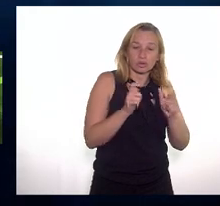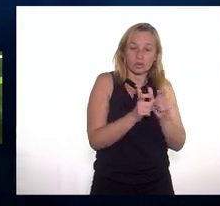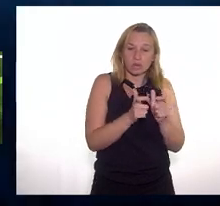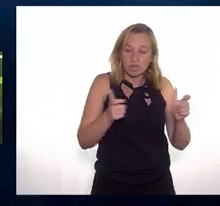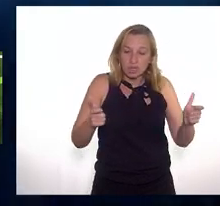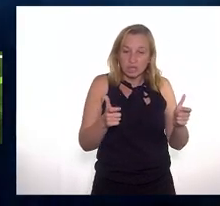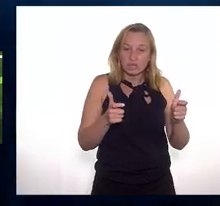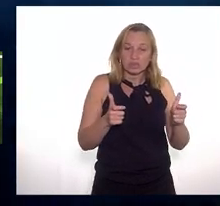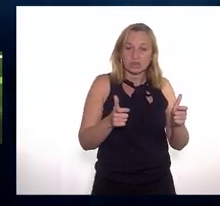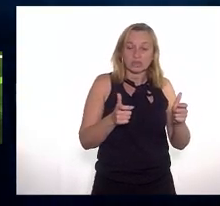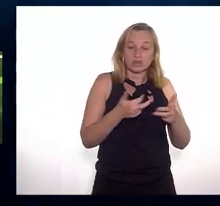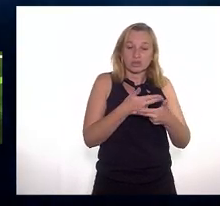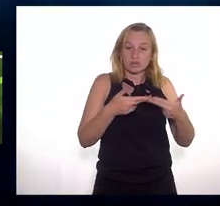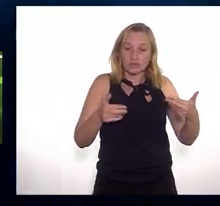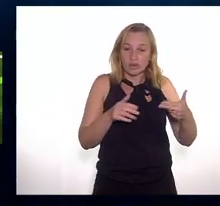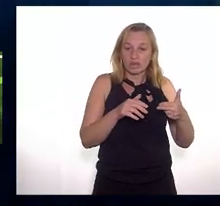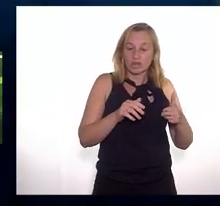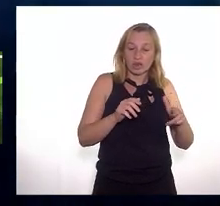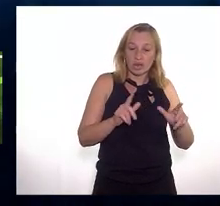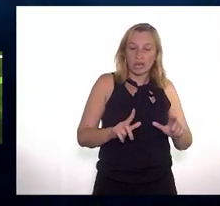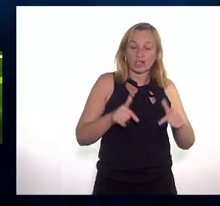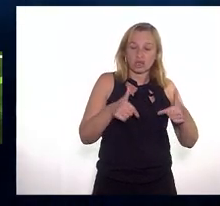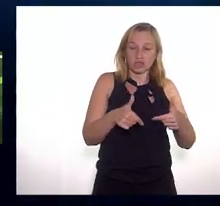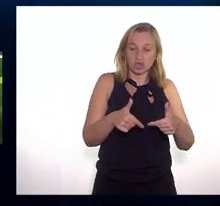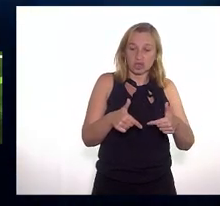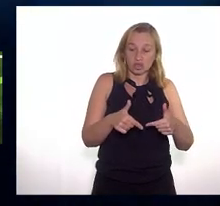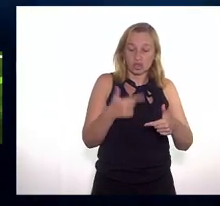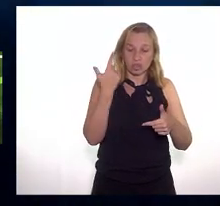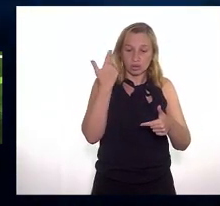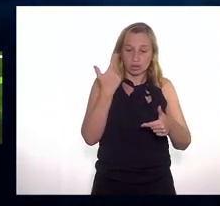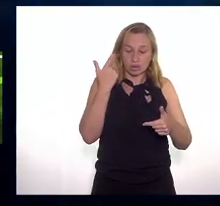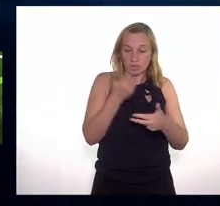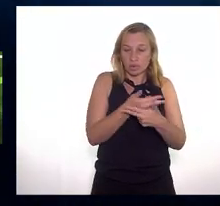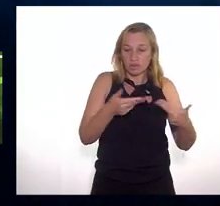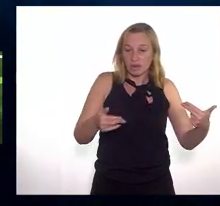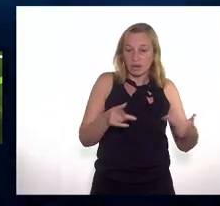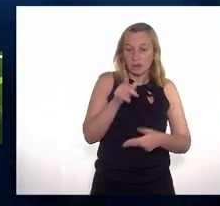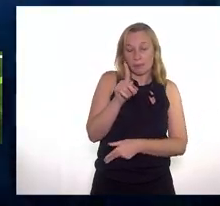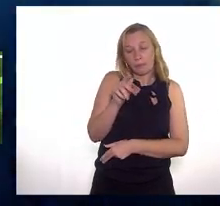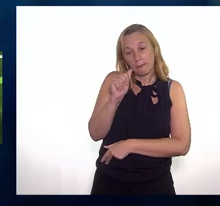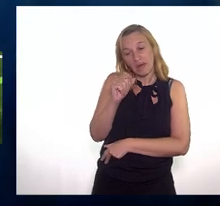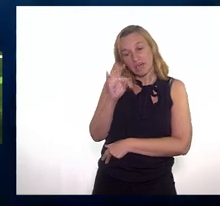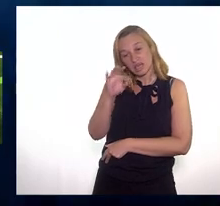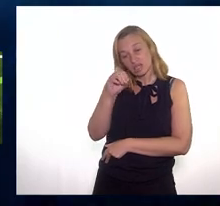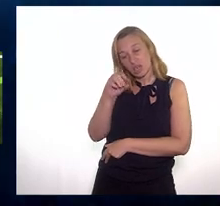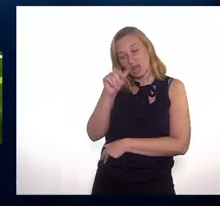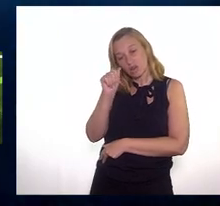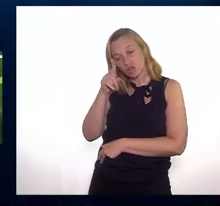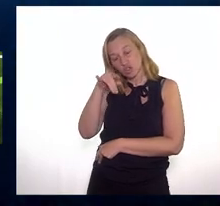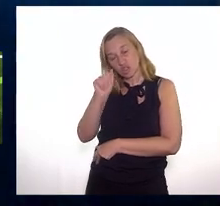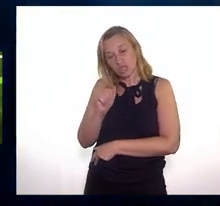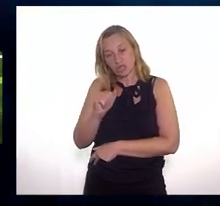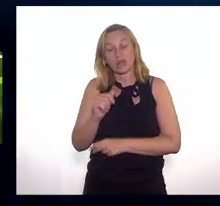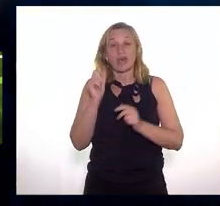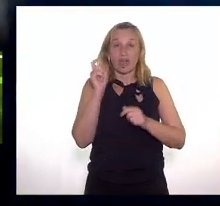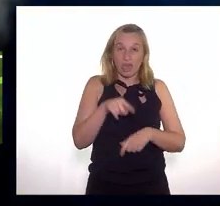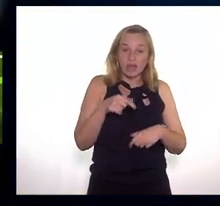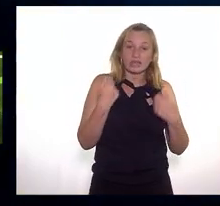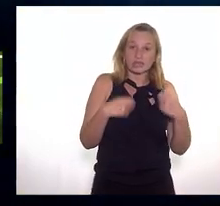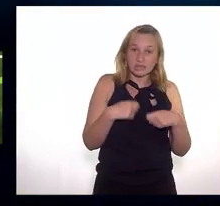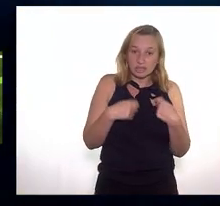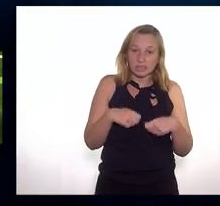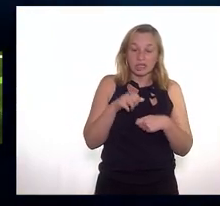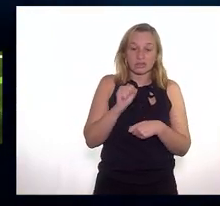complexidade, existem muitas ações em comuns para várias patologias dessas aqui. Então, é necessário, e eu sugiro